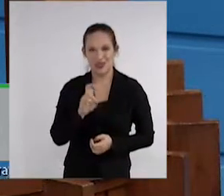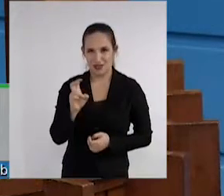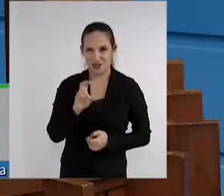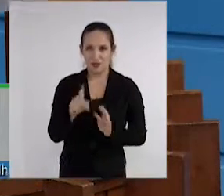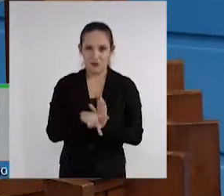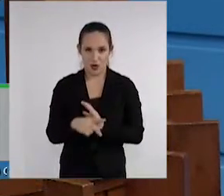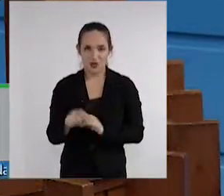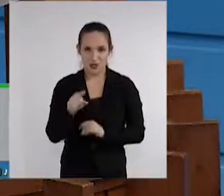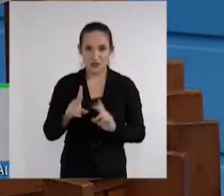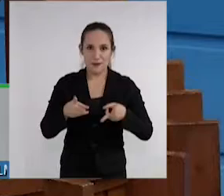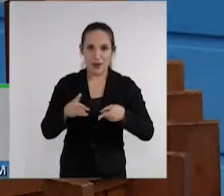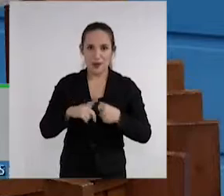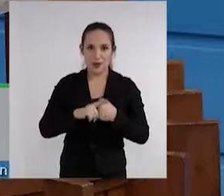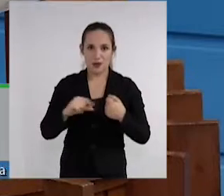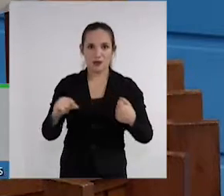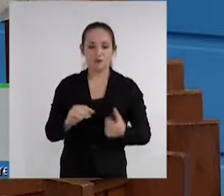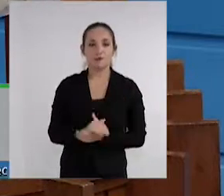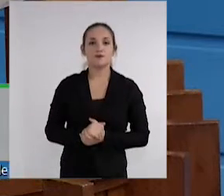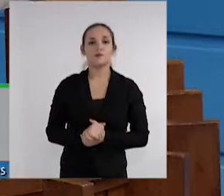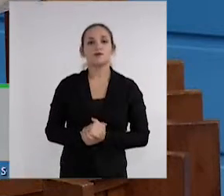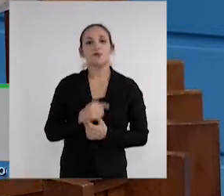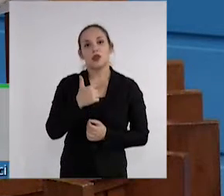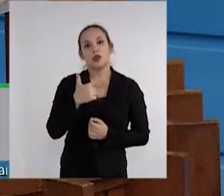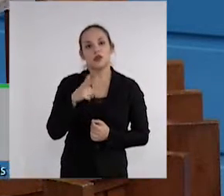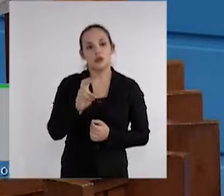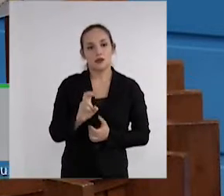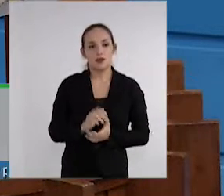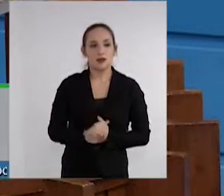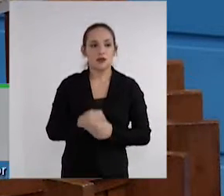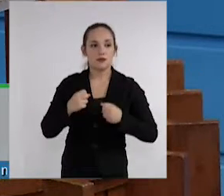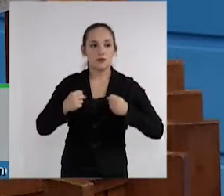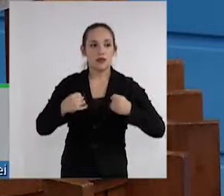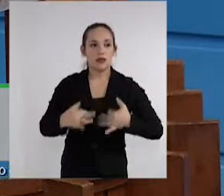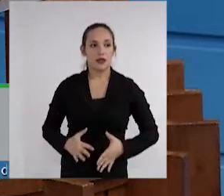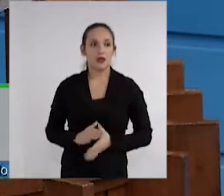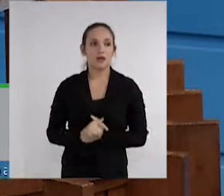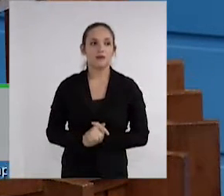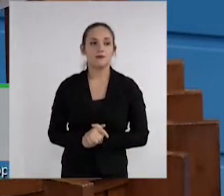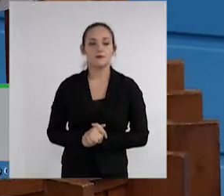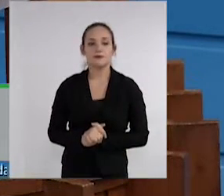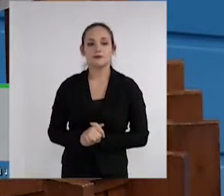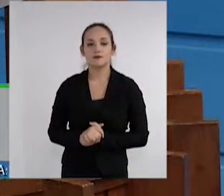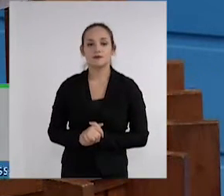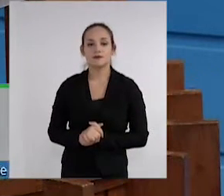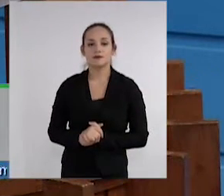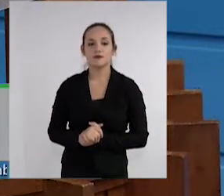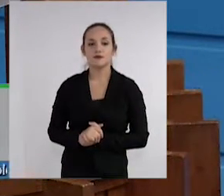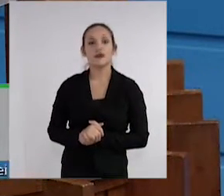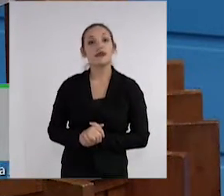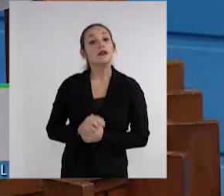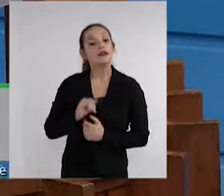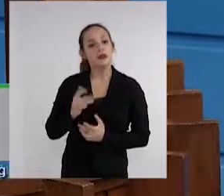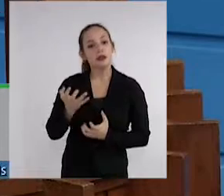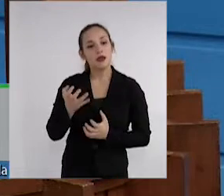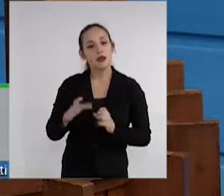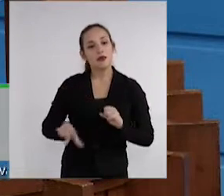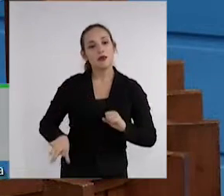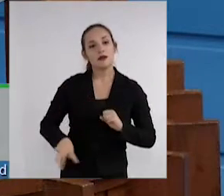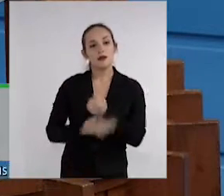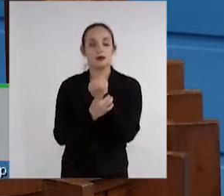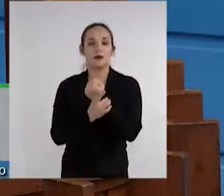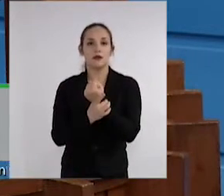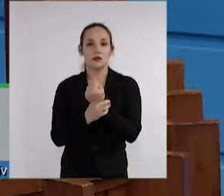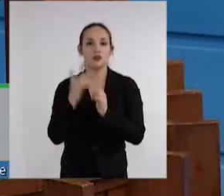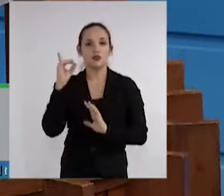5º, no inciso 5º, diz: para assegurar a efetividade desse direito, incumbe-se ao